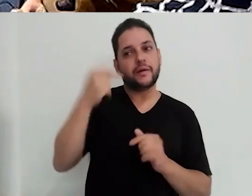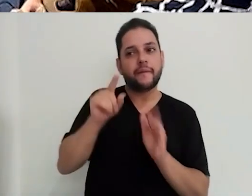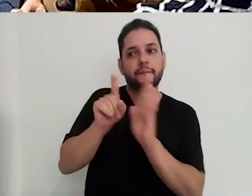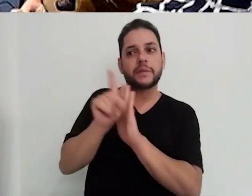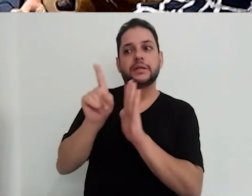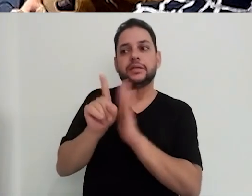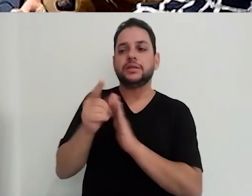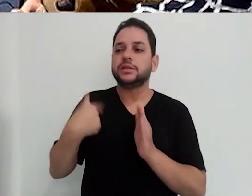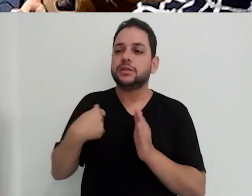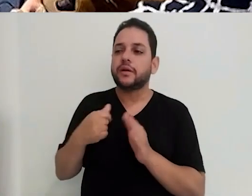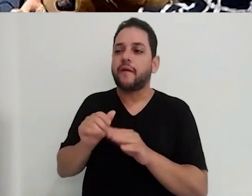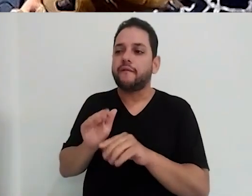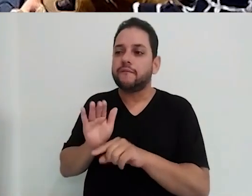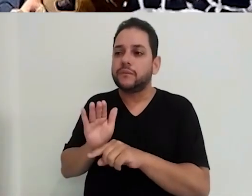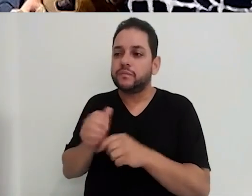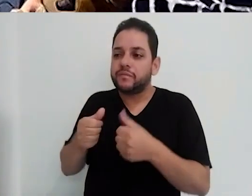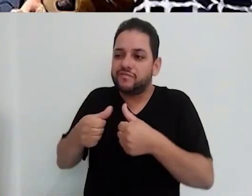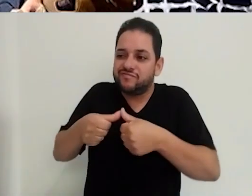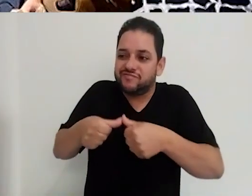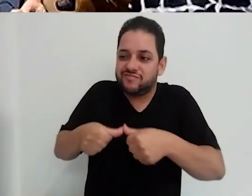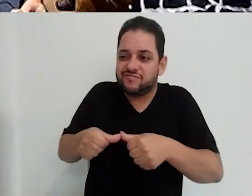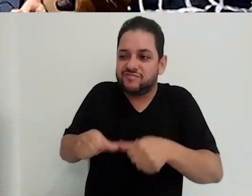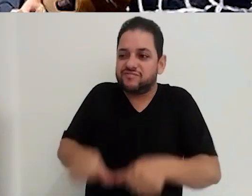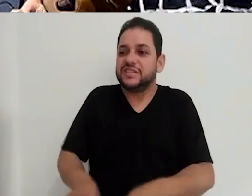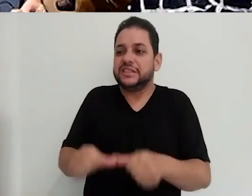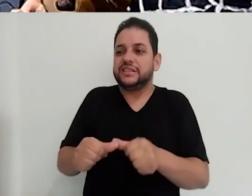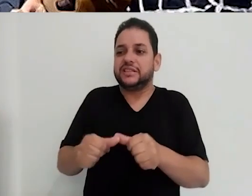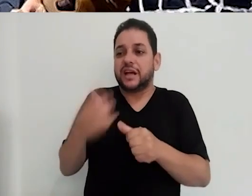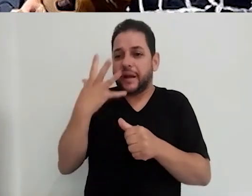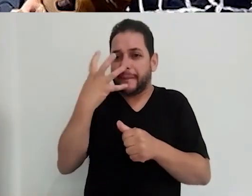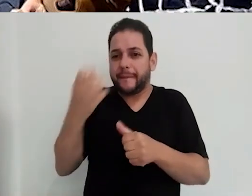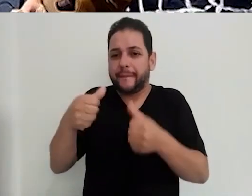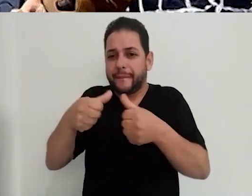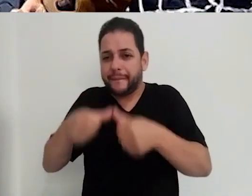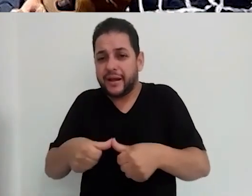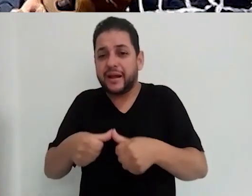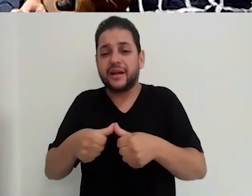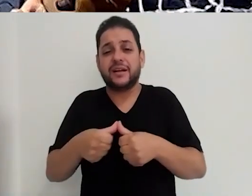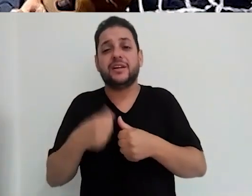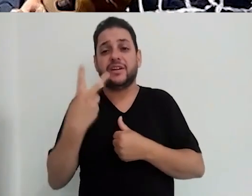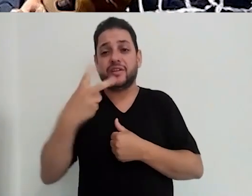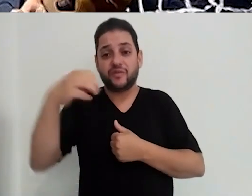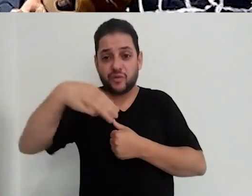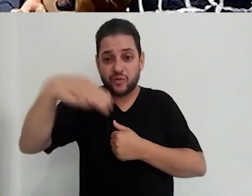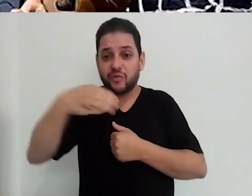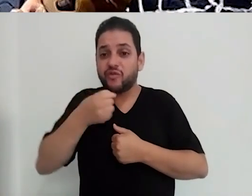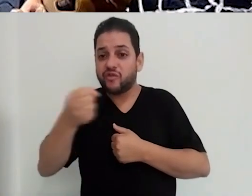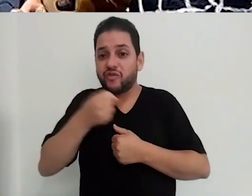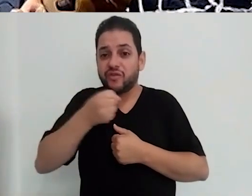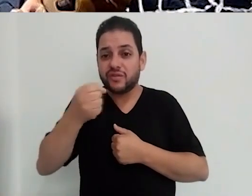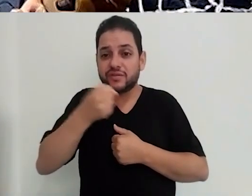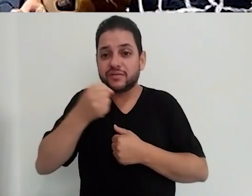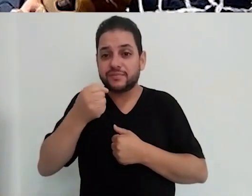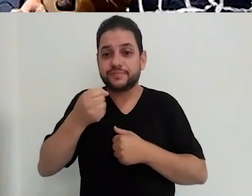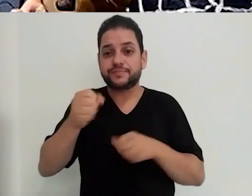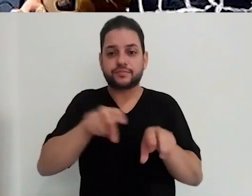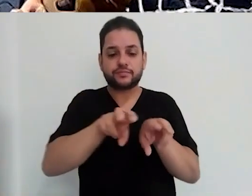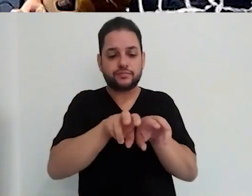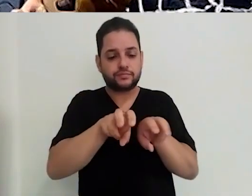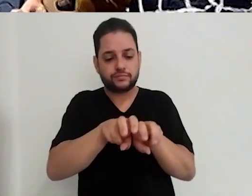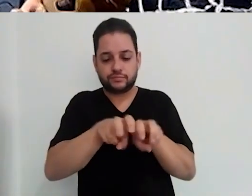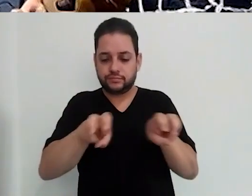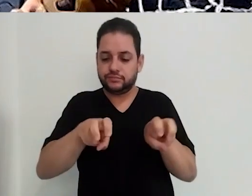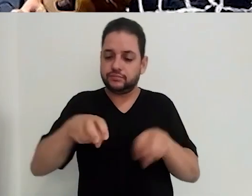fique. Ele ficou os primeiros 20 minutos da entrevista sentado no braço da poltrona, de